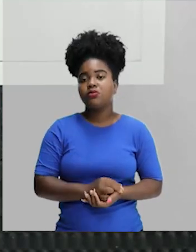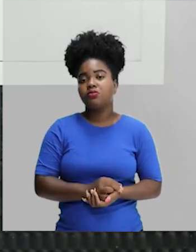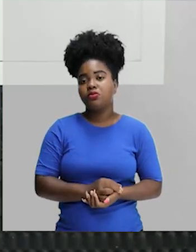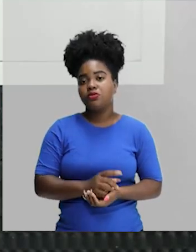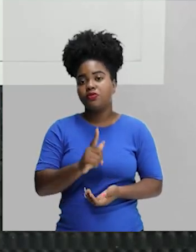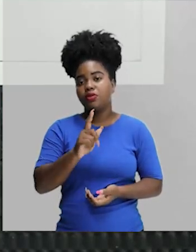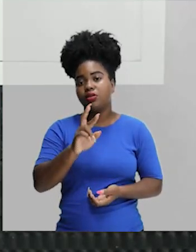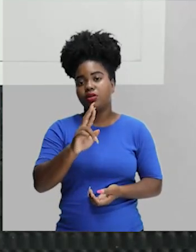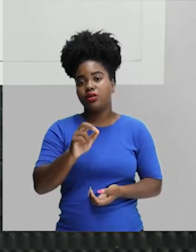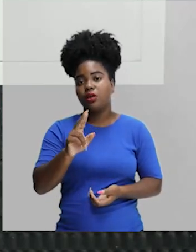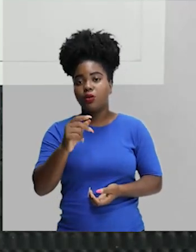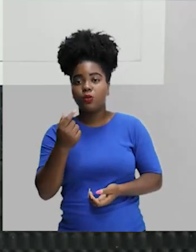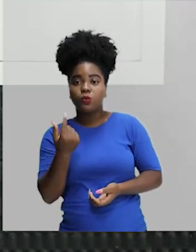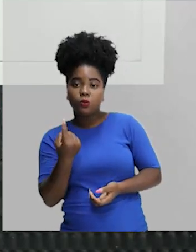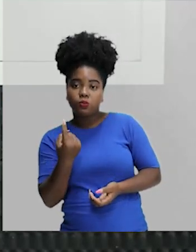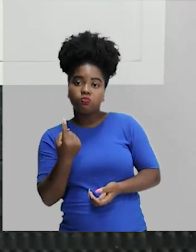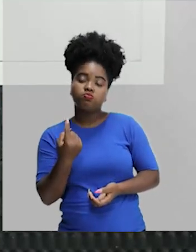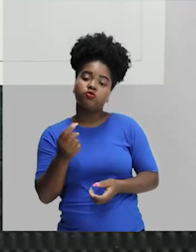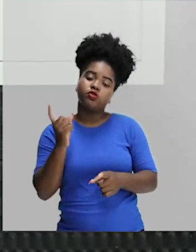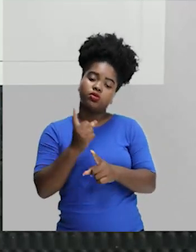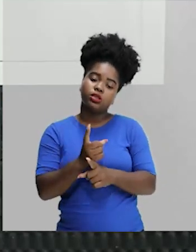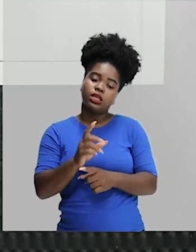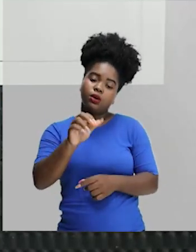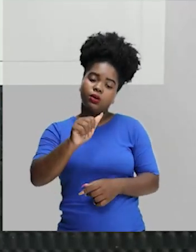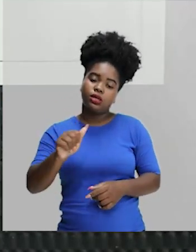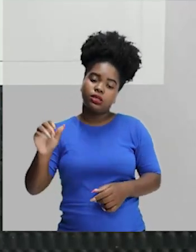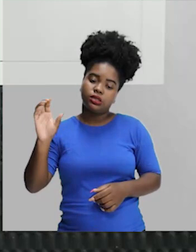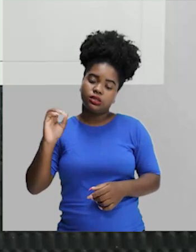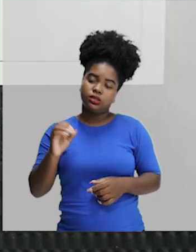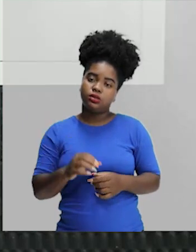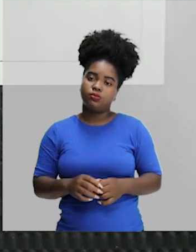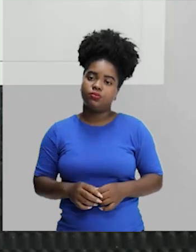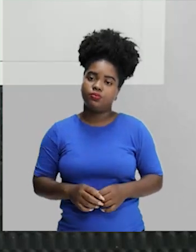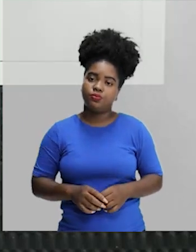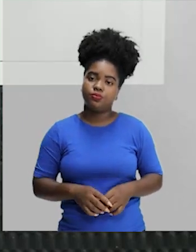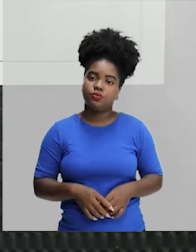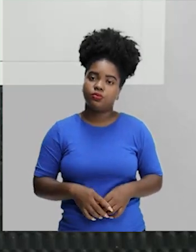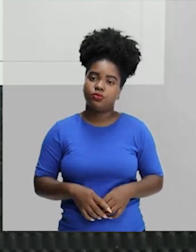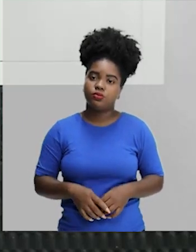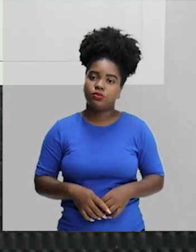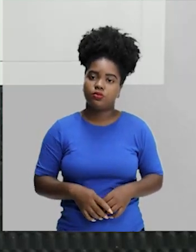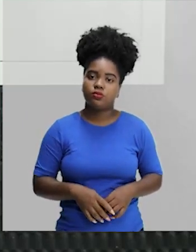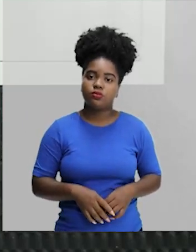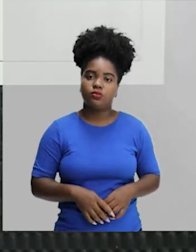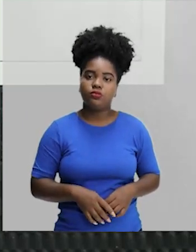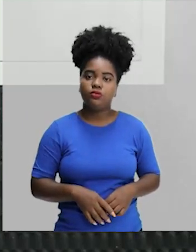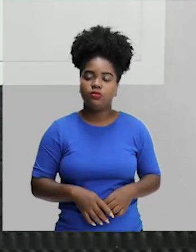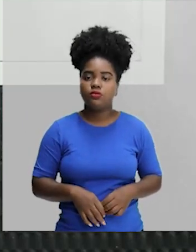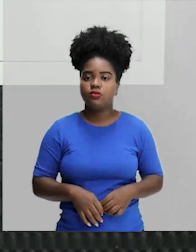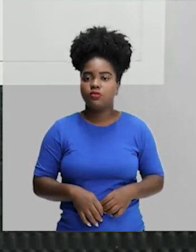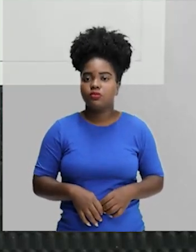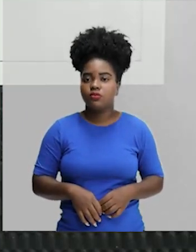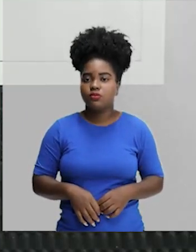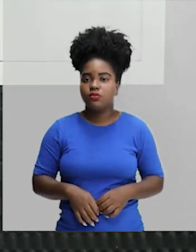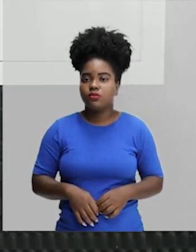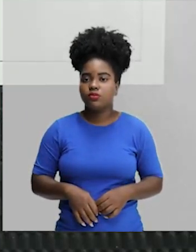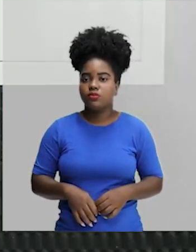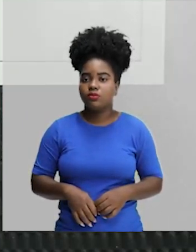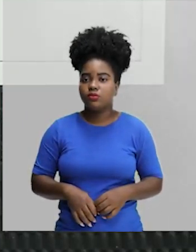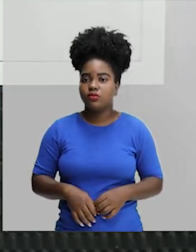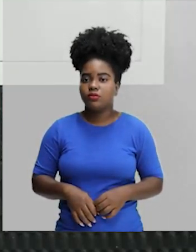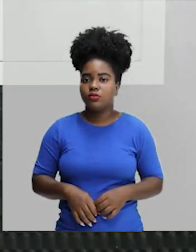só o b, eu vou encontrar o a zero. Tá? Então, meu polinômio vai ser esse aqui. Olha só. Pelo